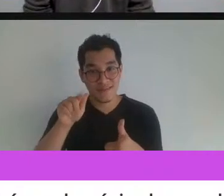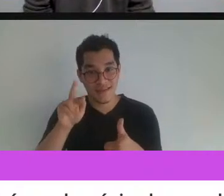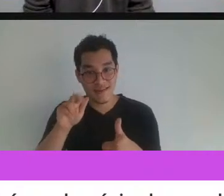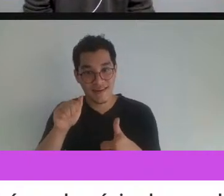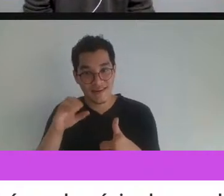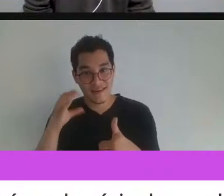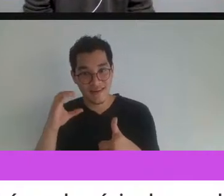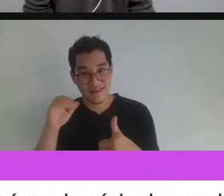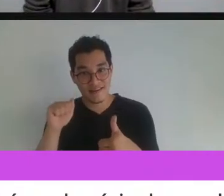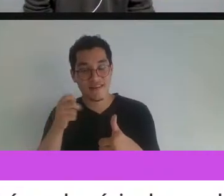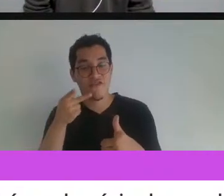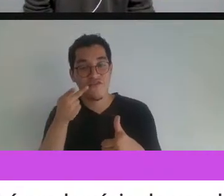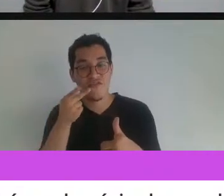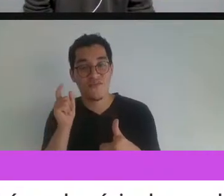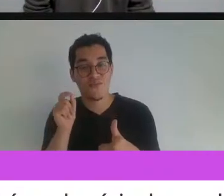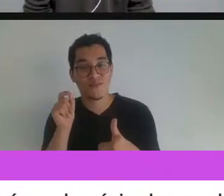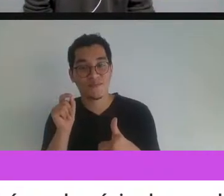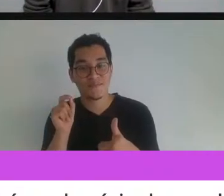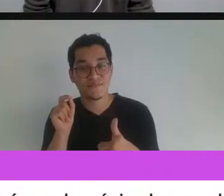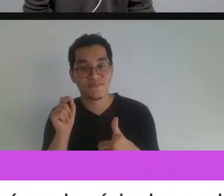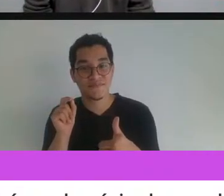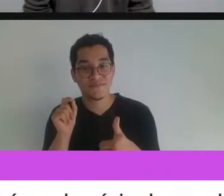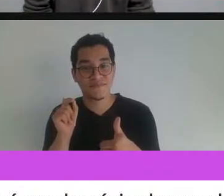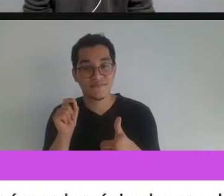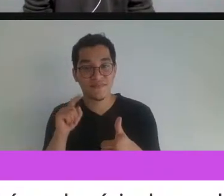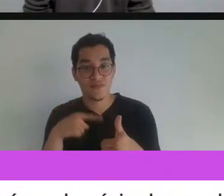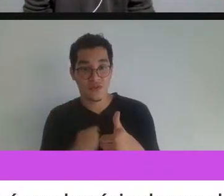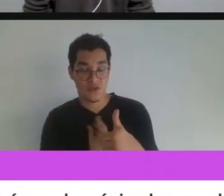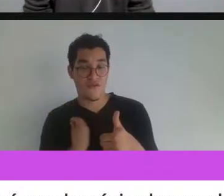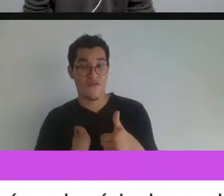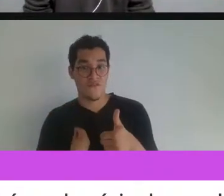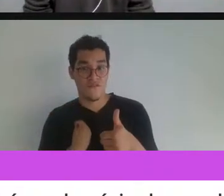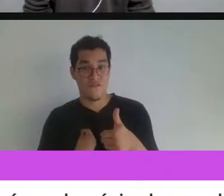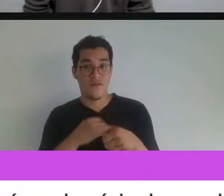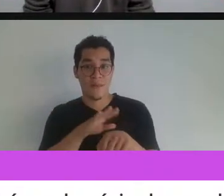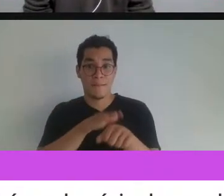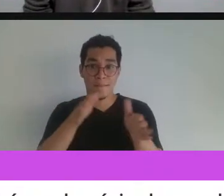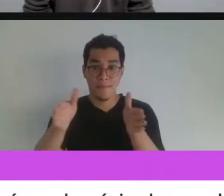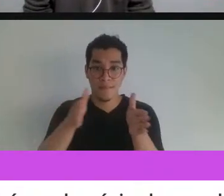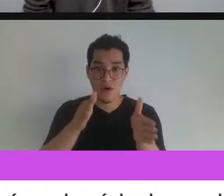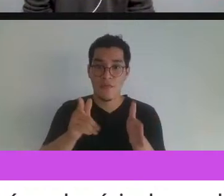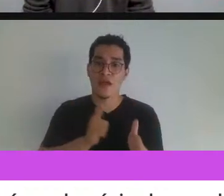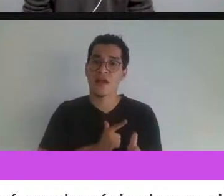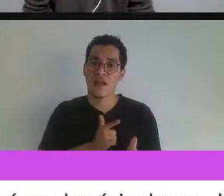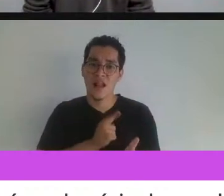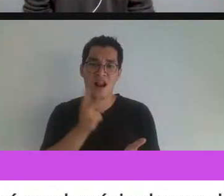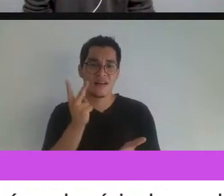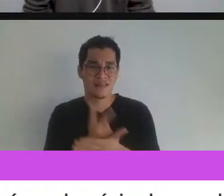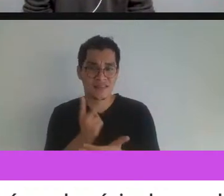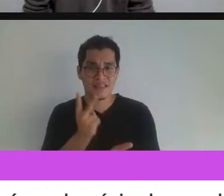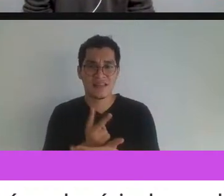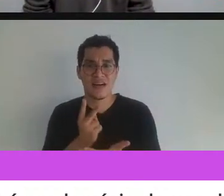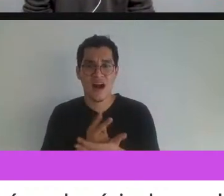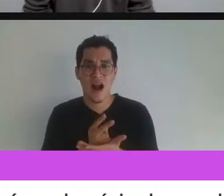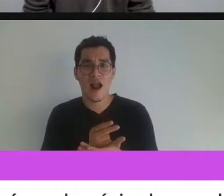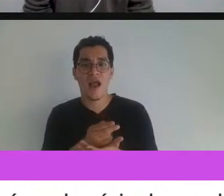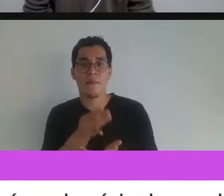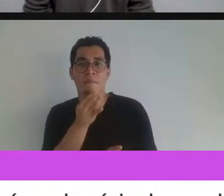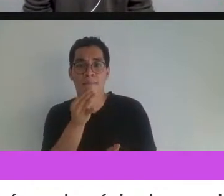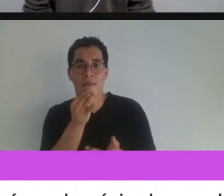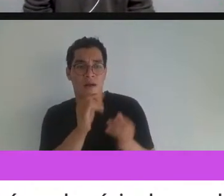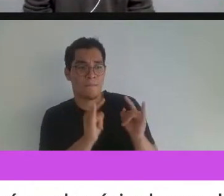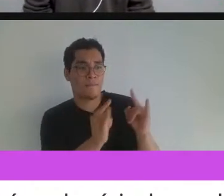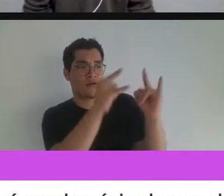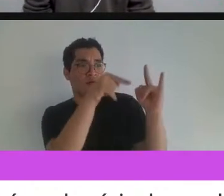destacou, disse anteriormente, né? Então, nós vivemos num momento em que a gente tem tido tantos ataques à universidade pública, né, e à ciência como